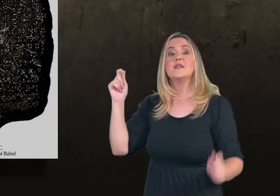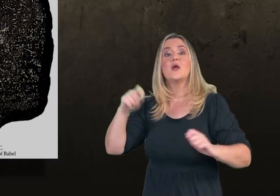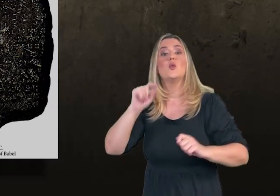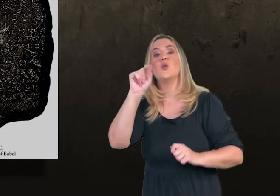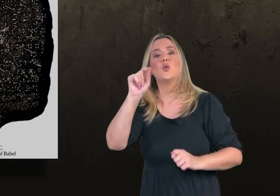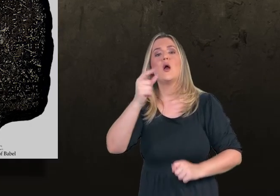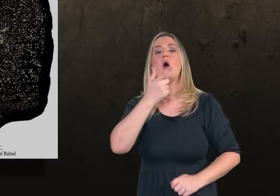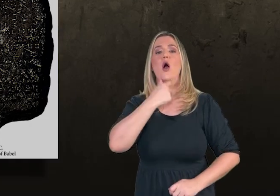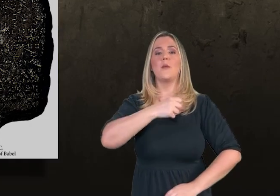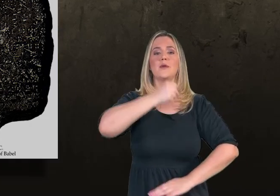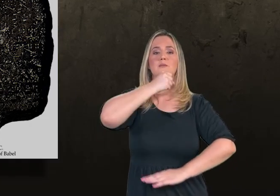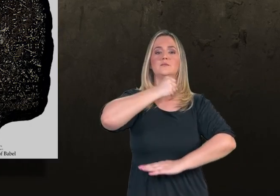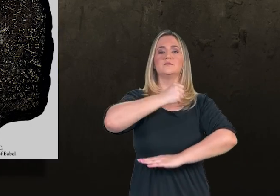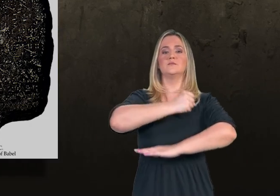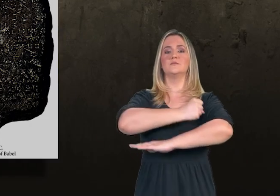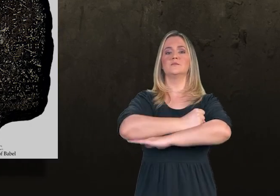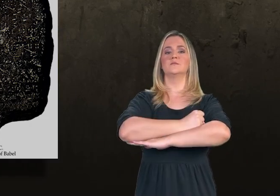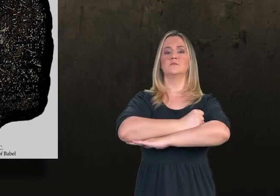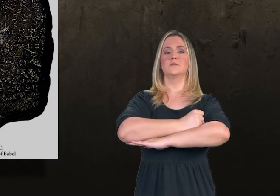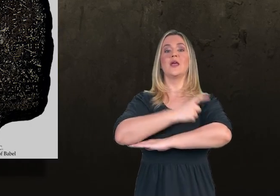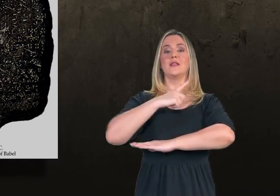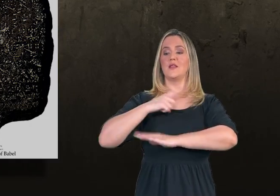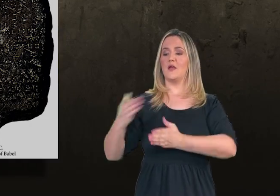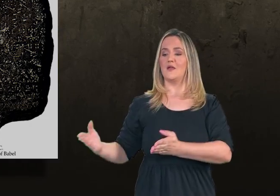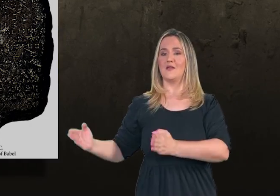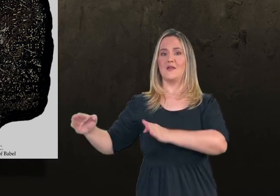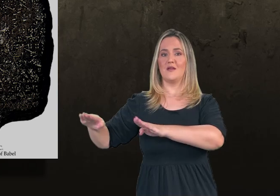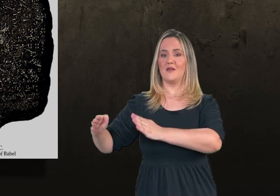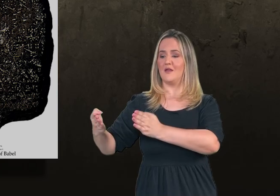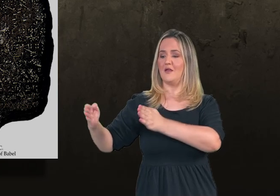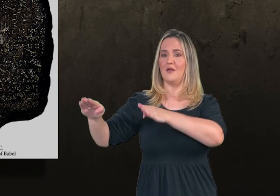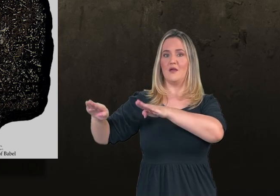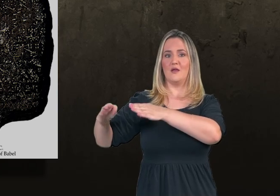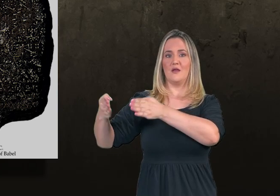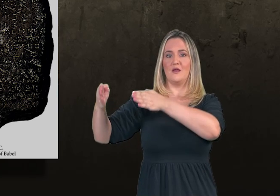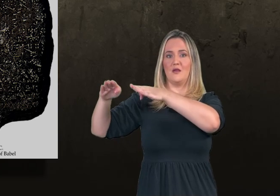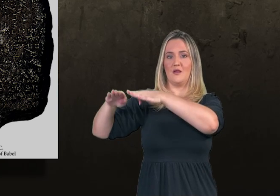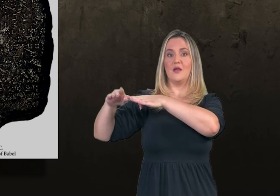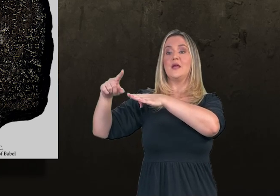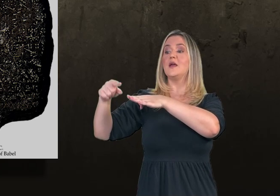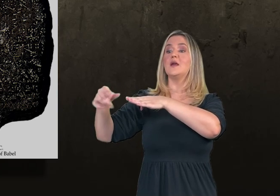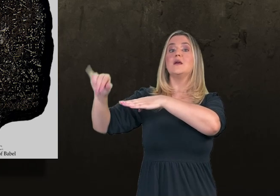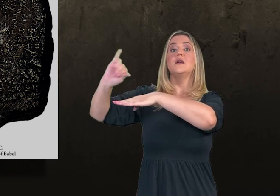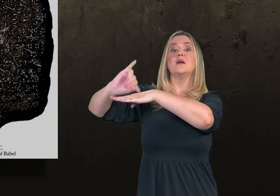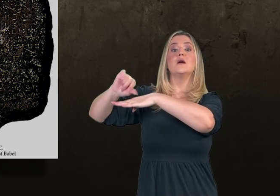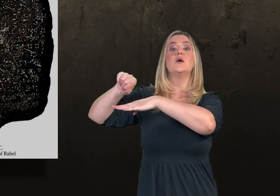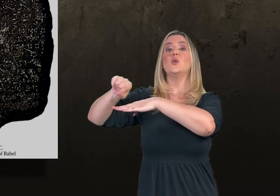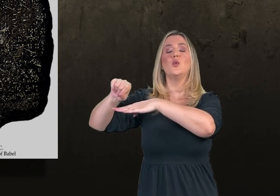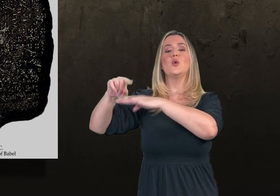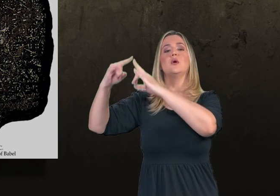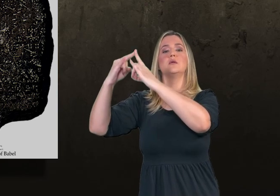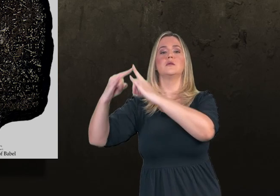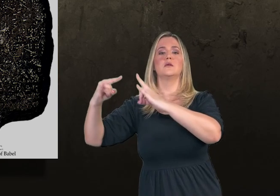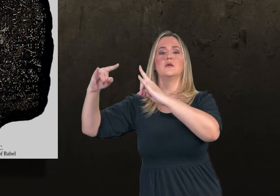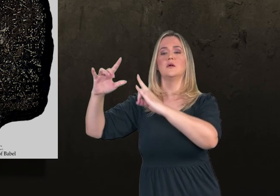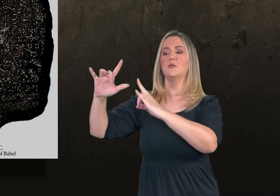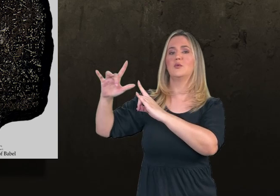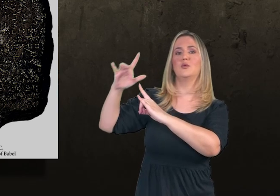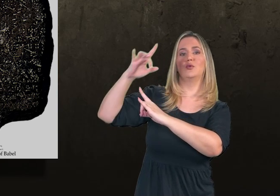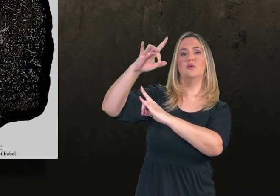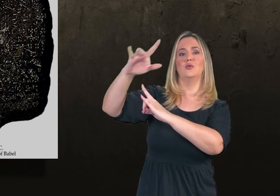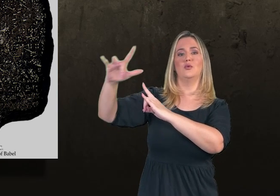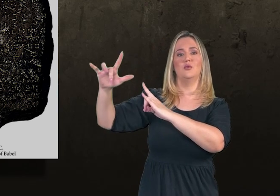imagem, é um zigurate, o zigurate do Entemenank ou o templo de Eságuila, e não a bíblica cidade